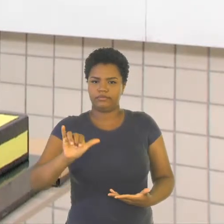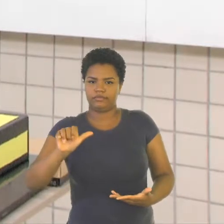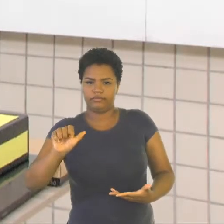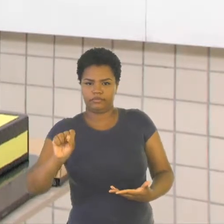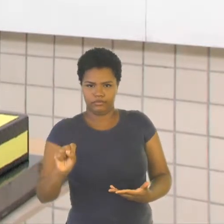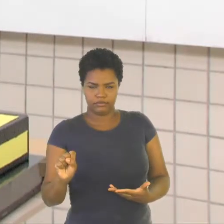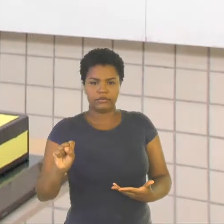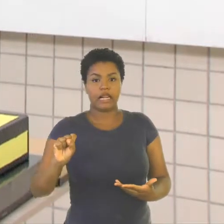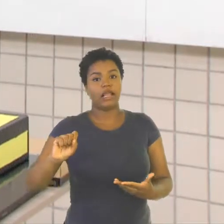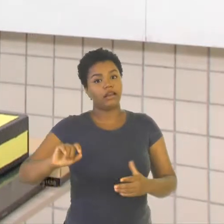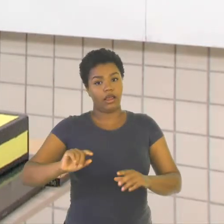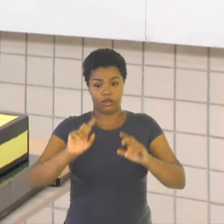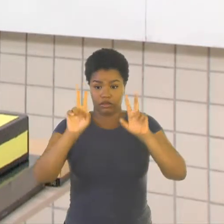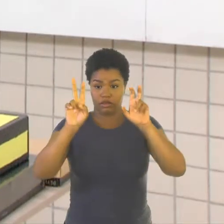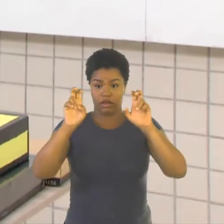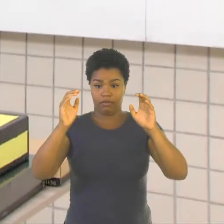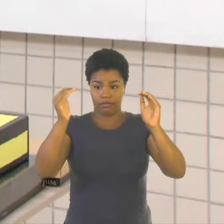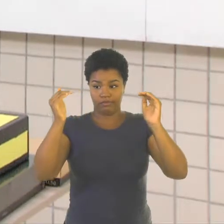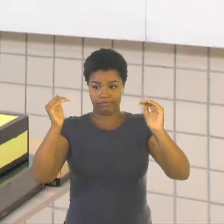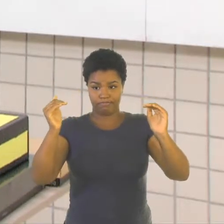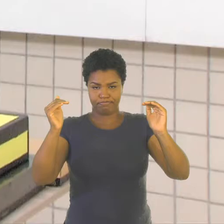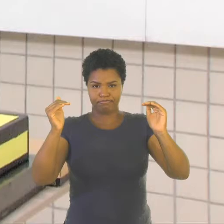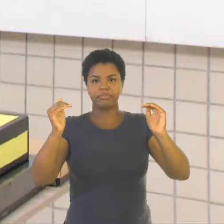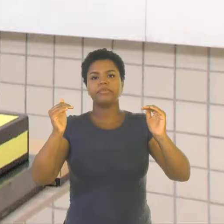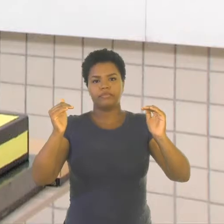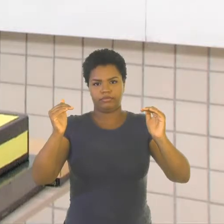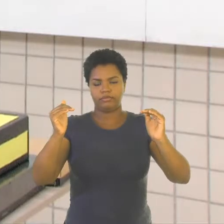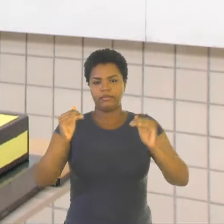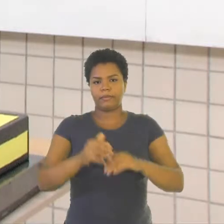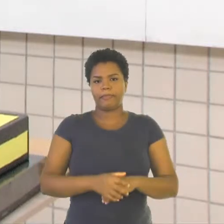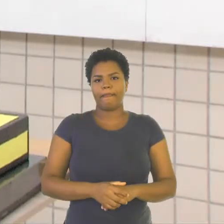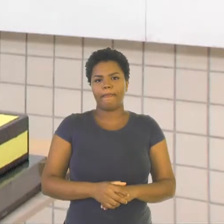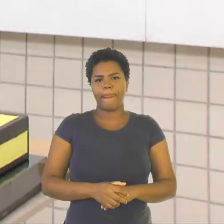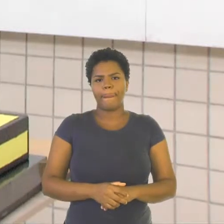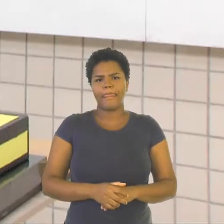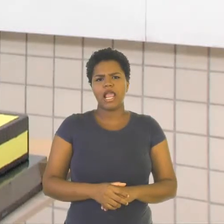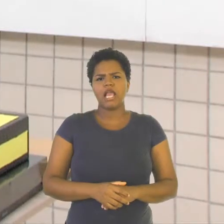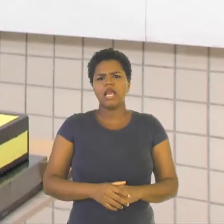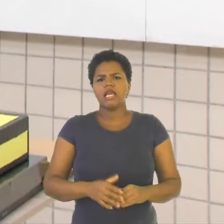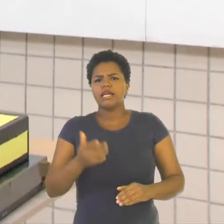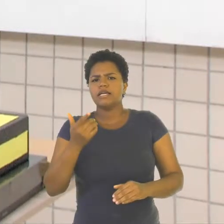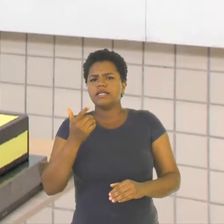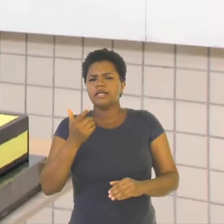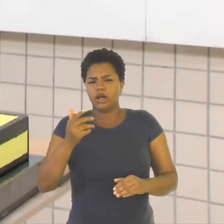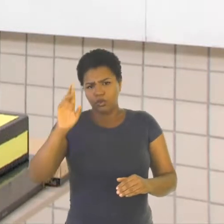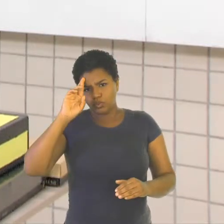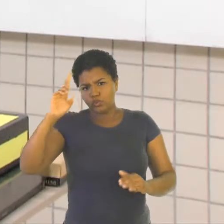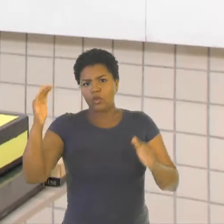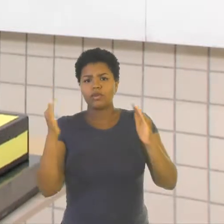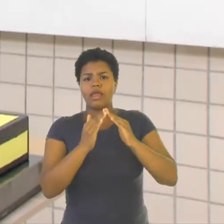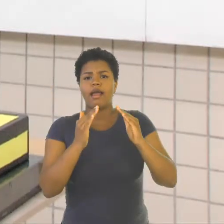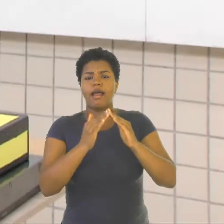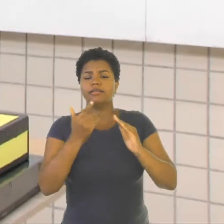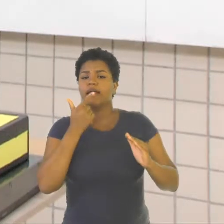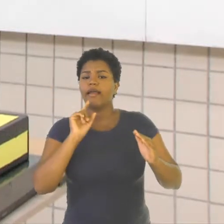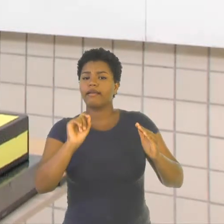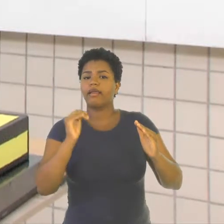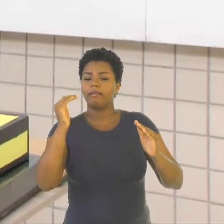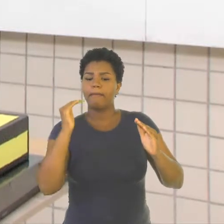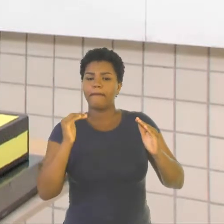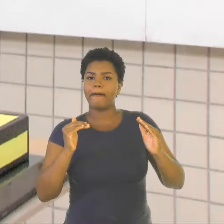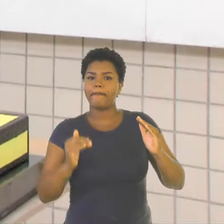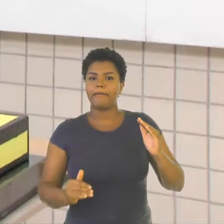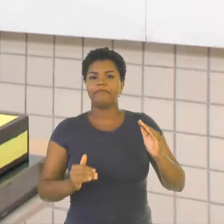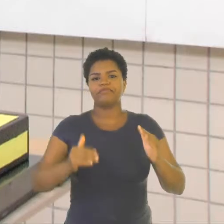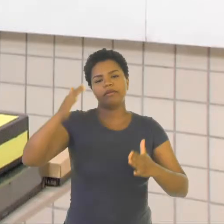do título. Quem são os donos das casas que ele coloca no texto? Quem são os donos? O macaco, a cabrita,